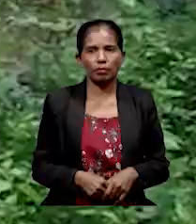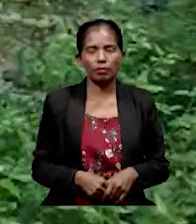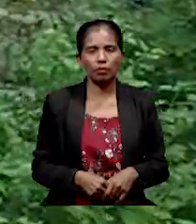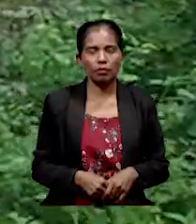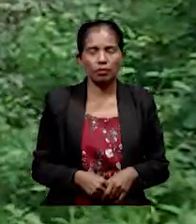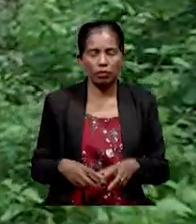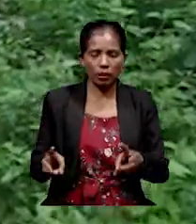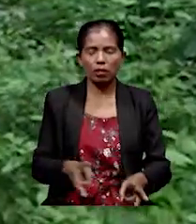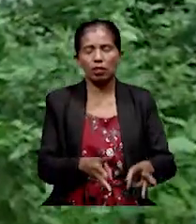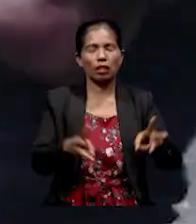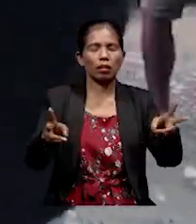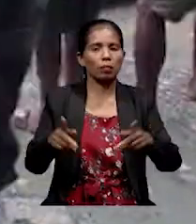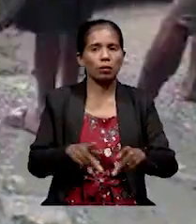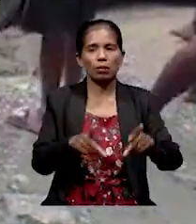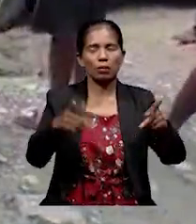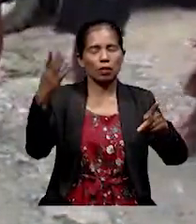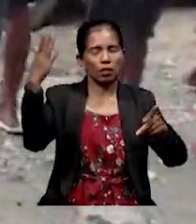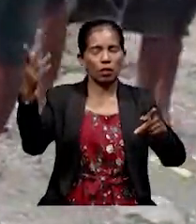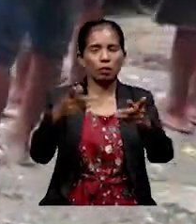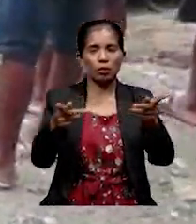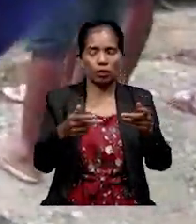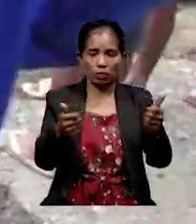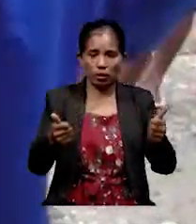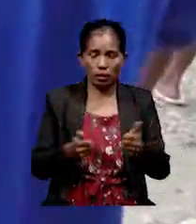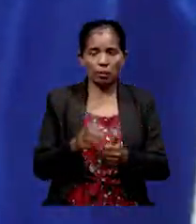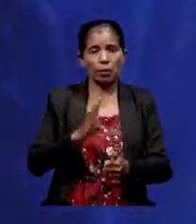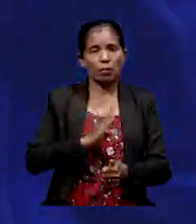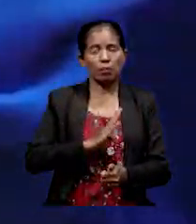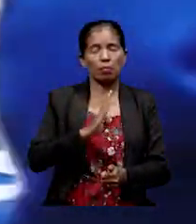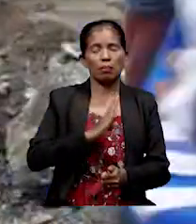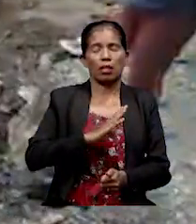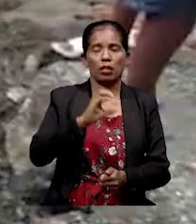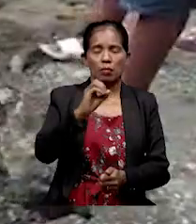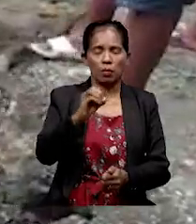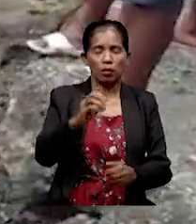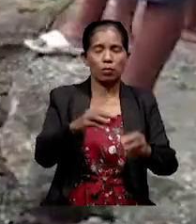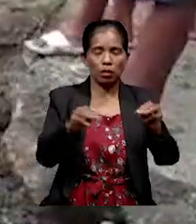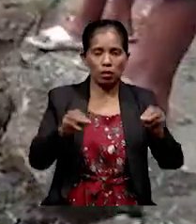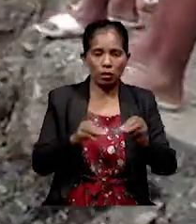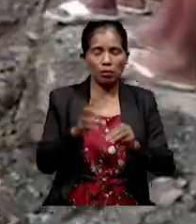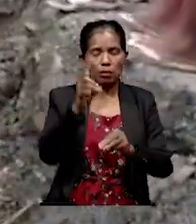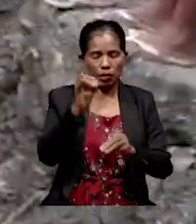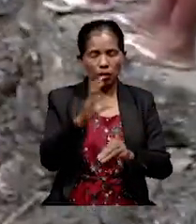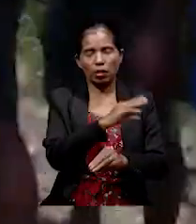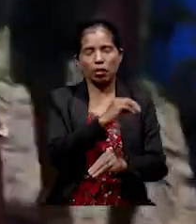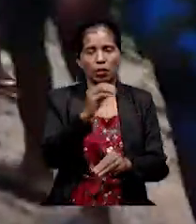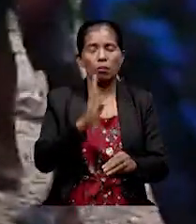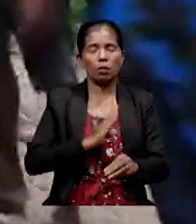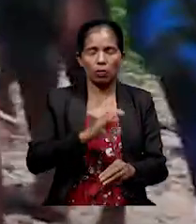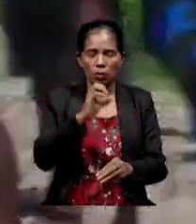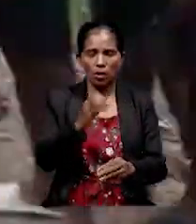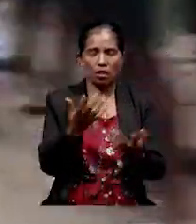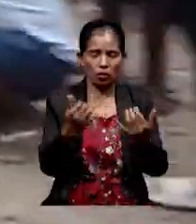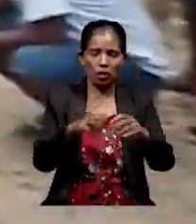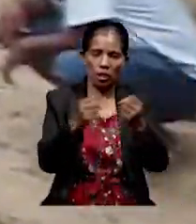Condição na estrada pública e posto administrativo Balibó, Nebe Liga, município de Ilha no Bubunaru, da Daune grave. Também reta